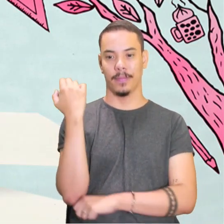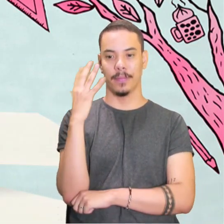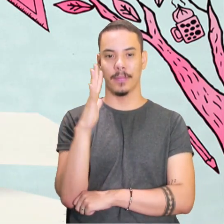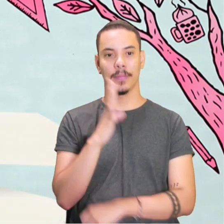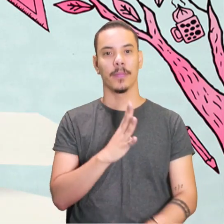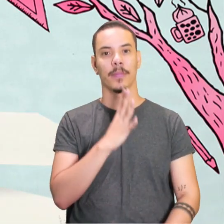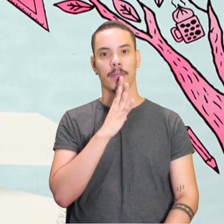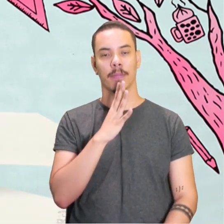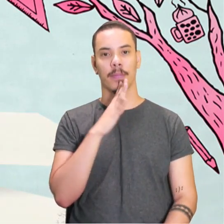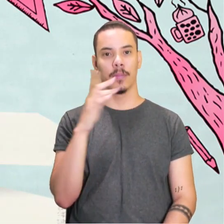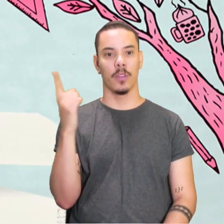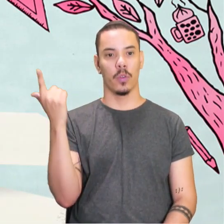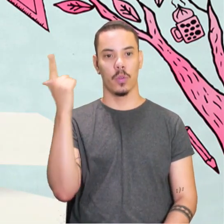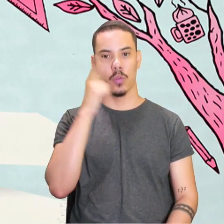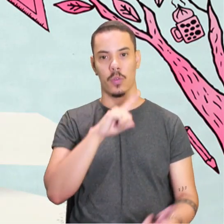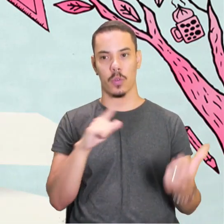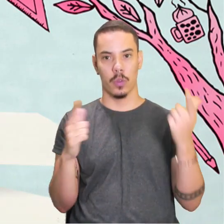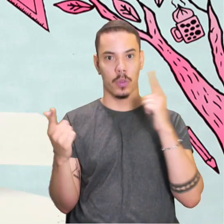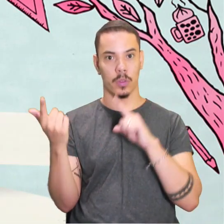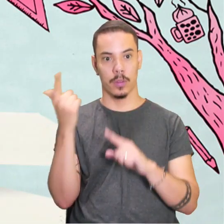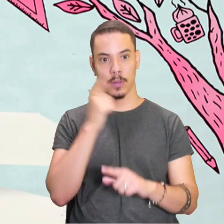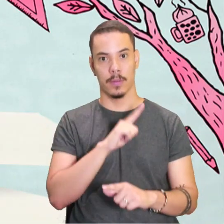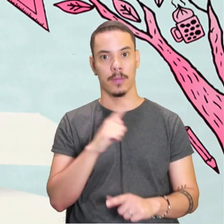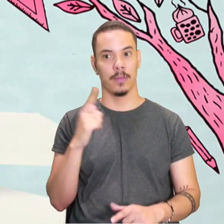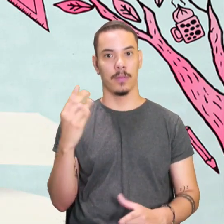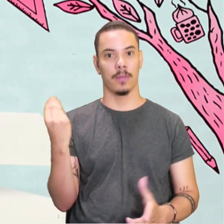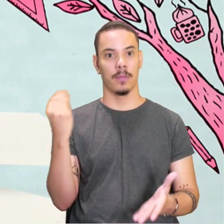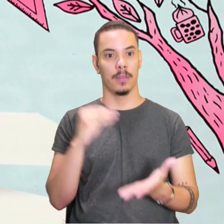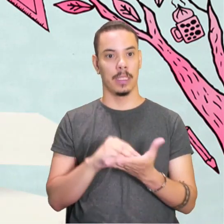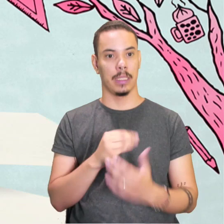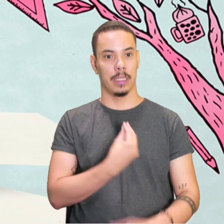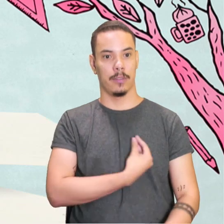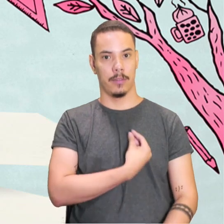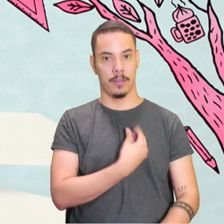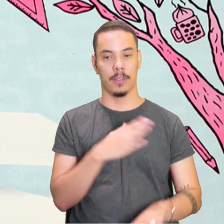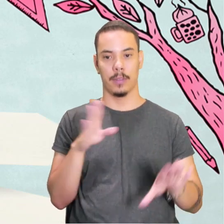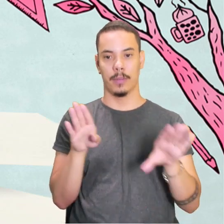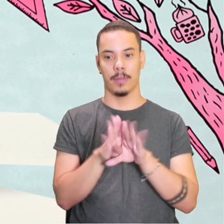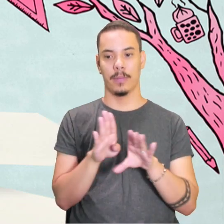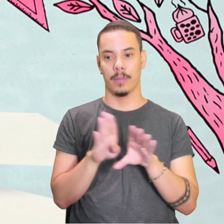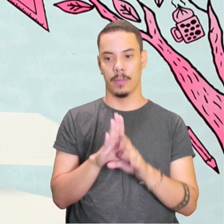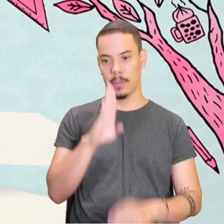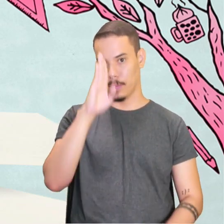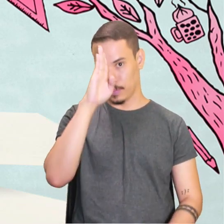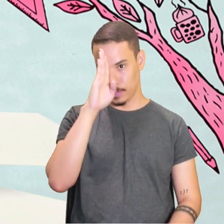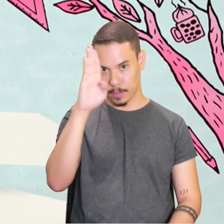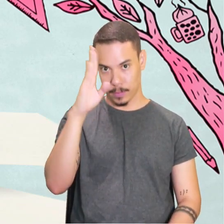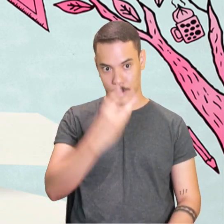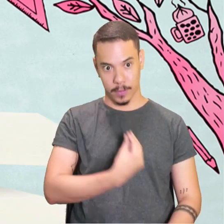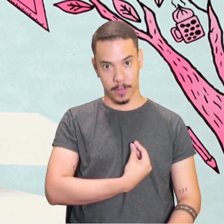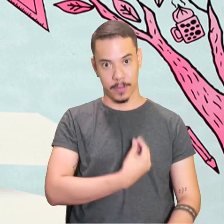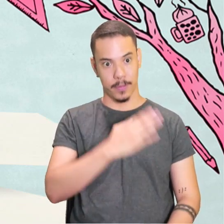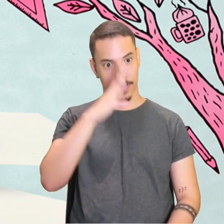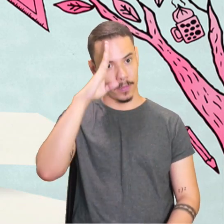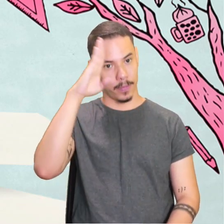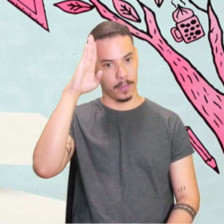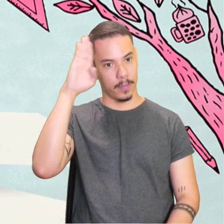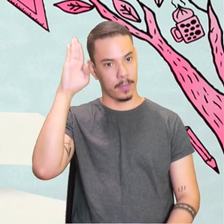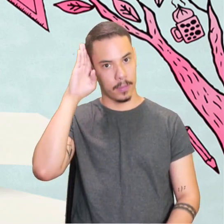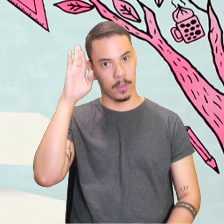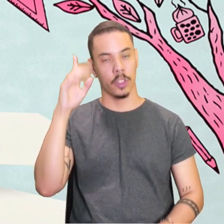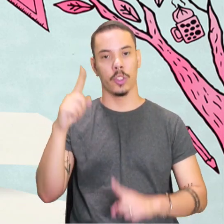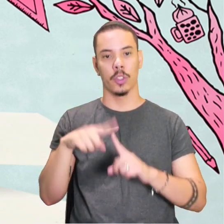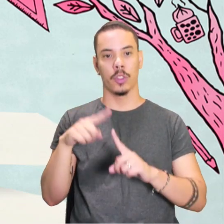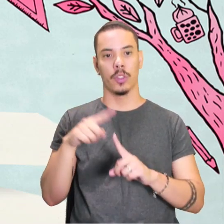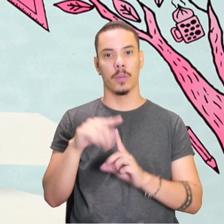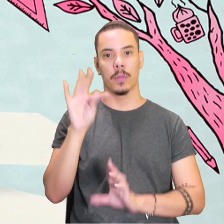conhecimento para agregar aí, claro, na sua vida e principalmente na vida acadêmica, tipologia